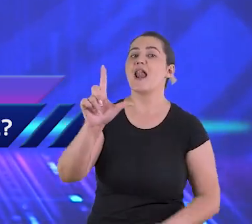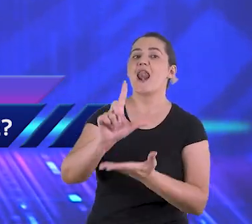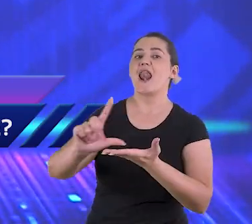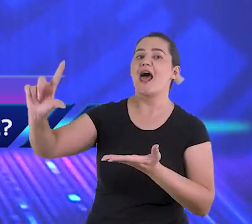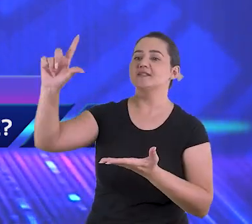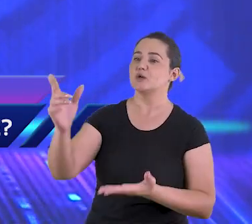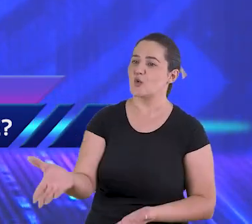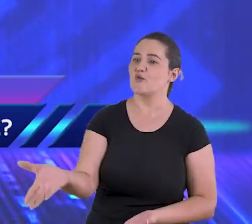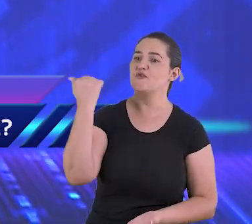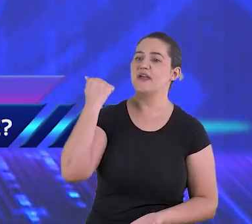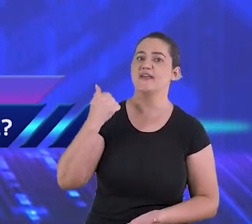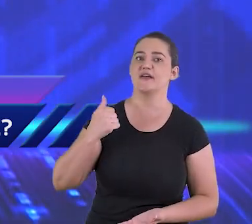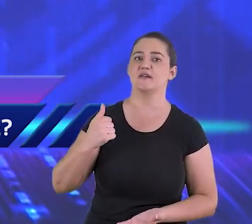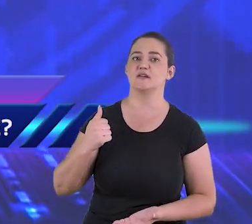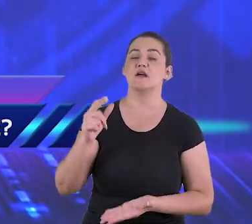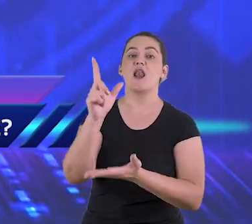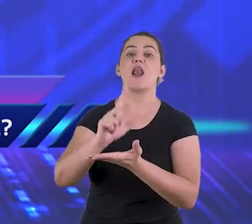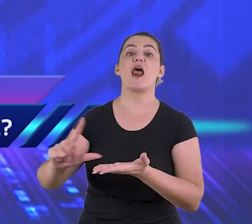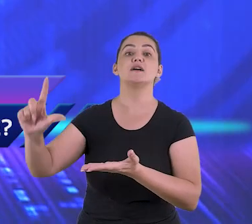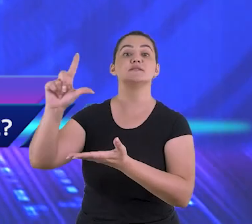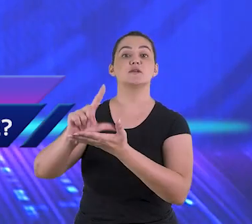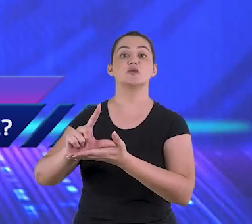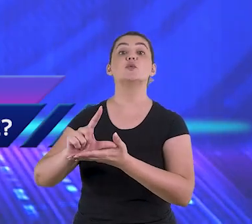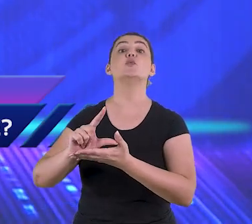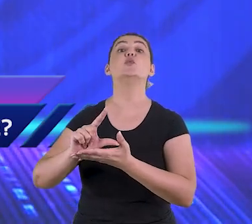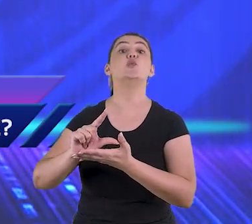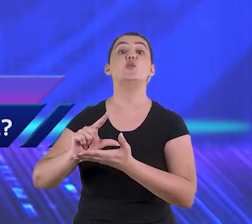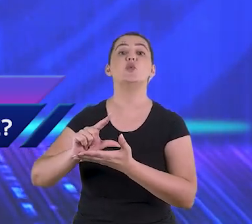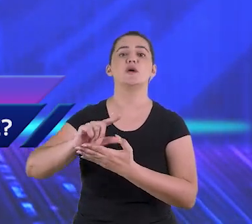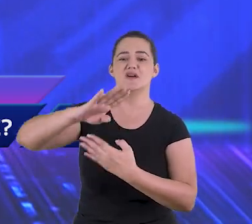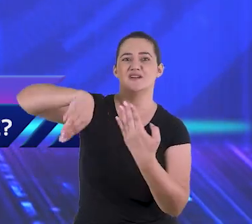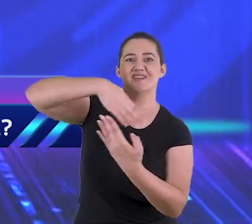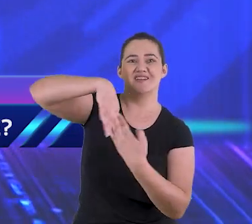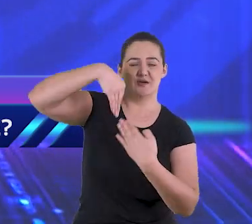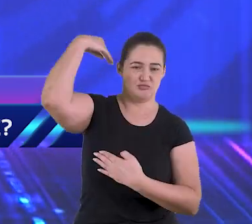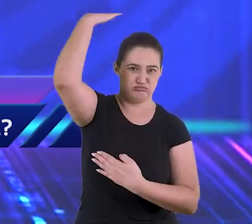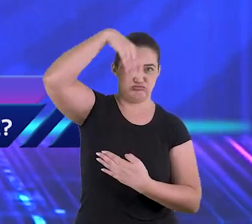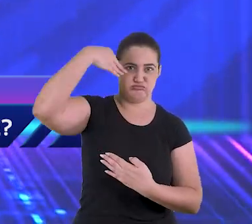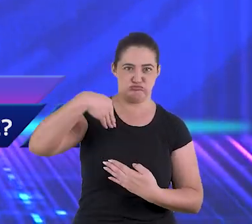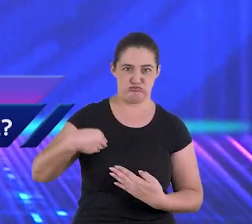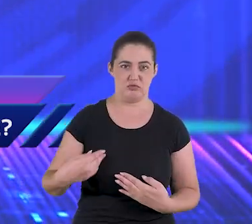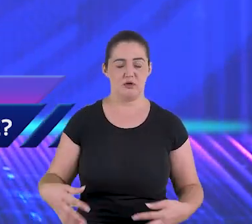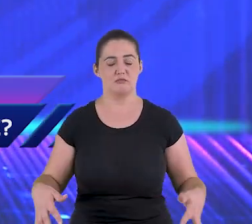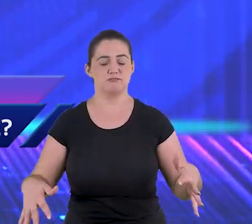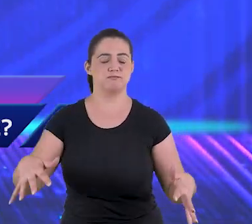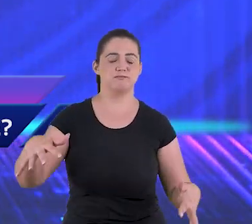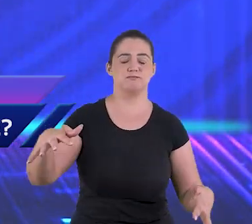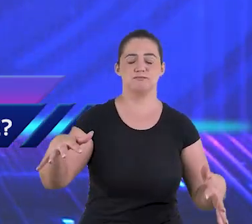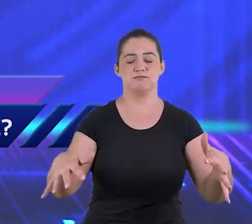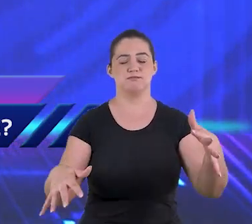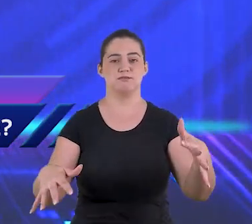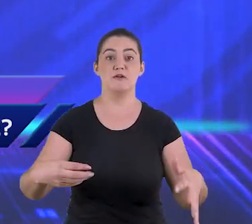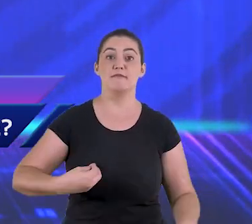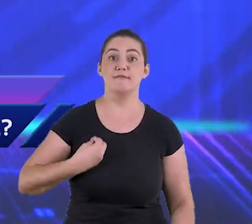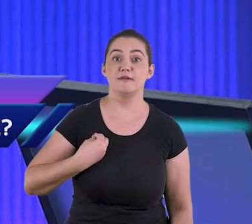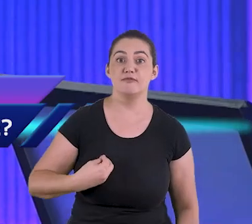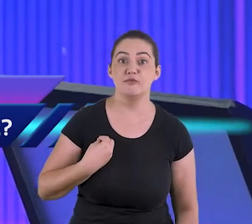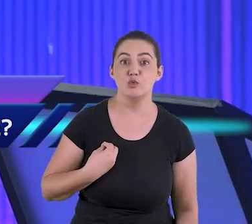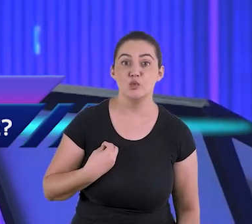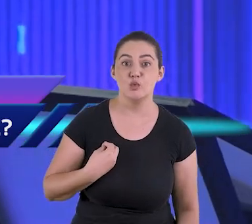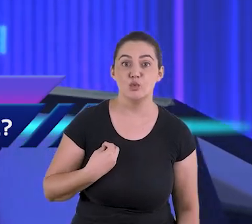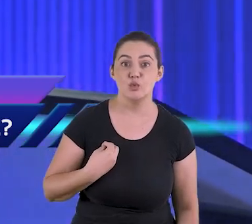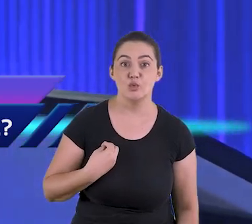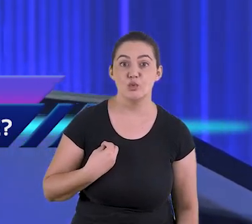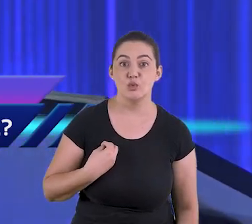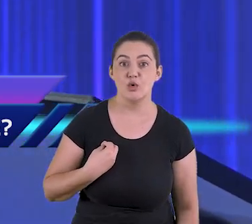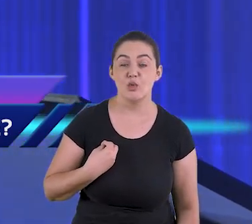venha para fora. E aquele que tinha morrido saiu. E Lázaro agora estava vivo. Pense